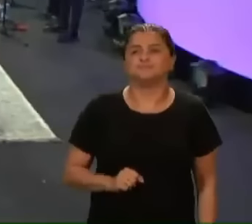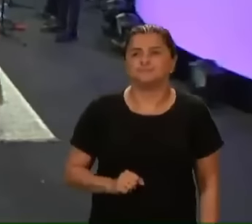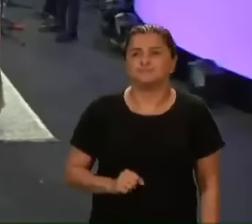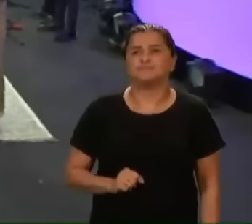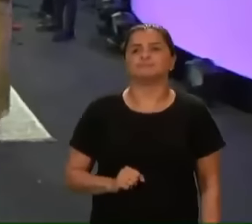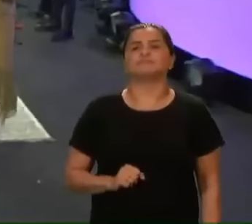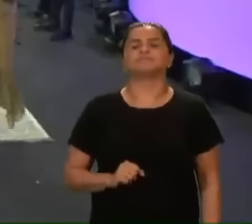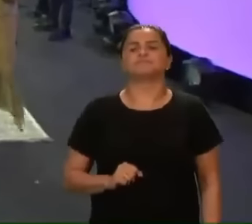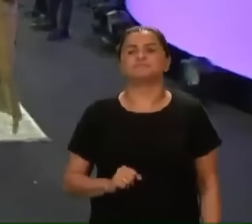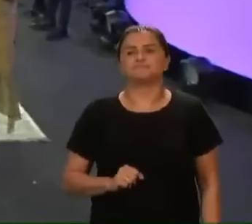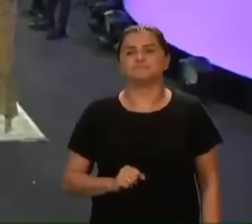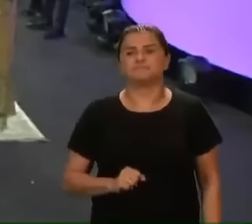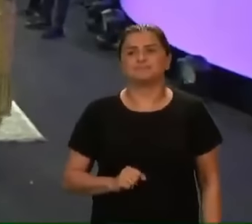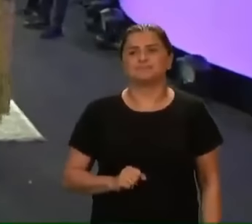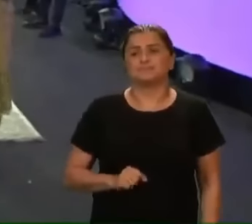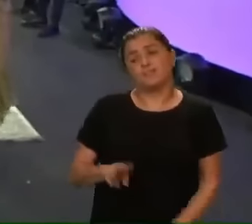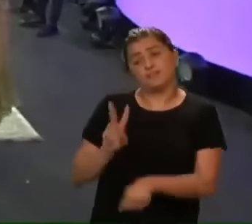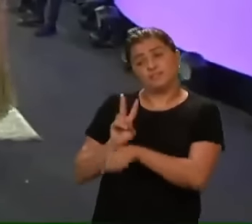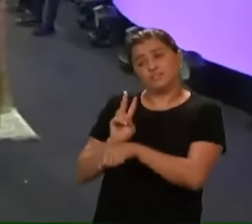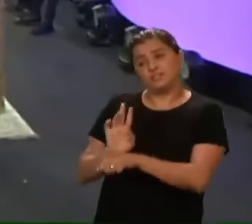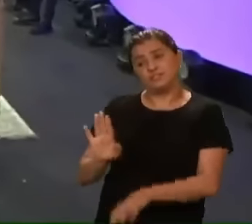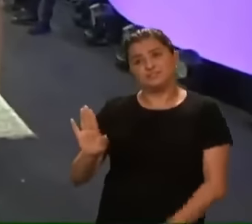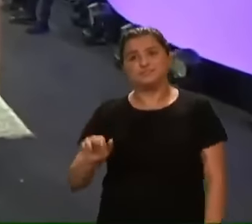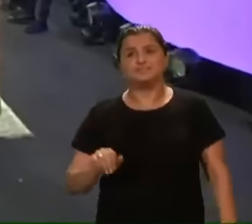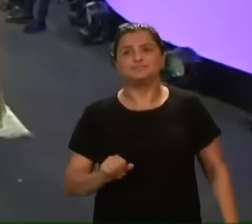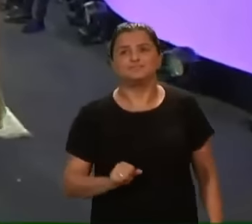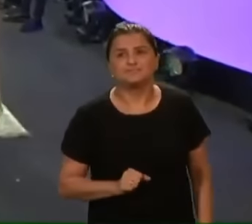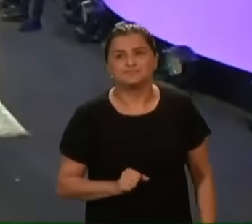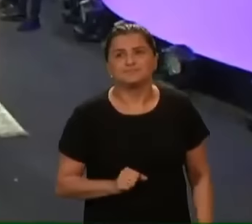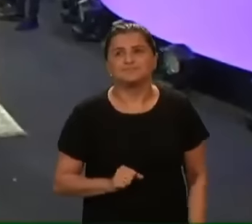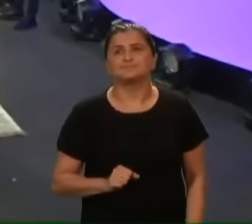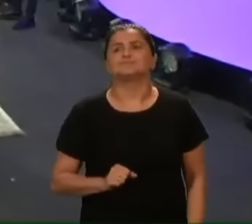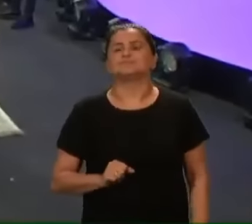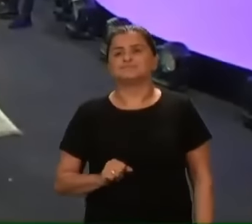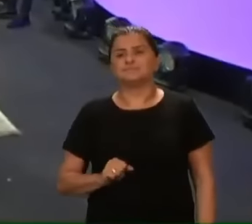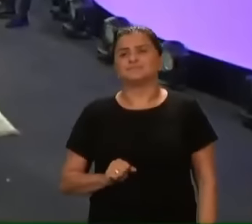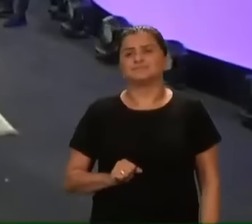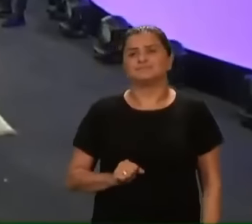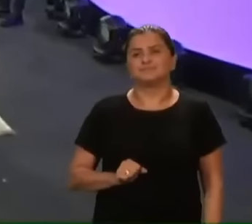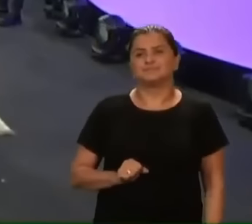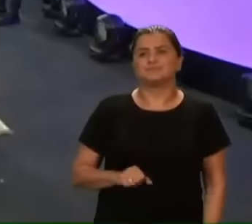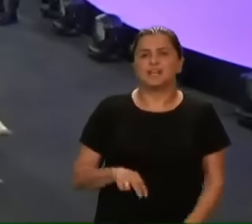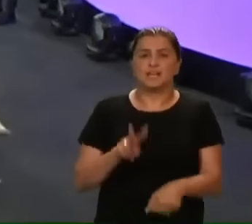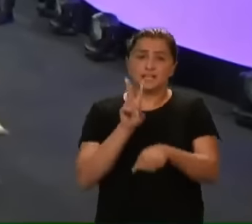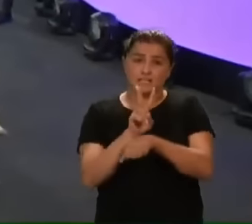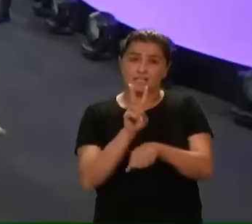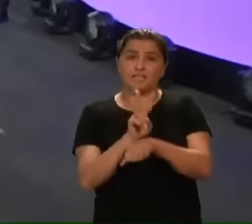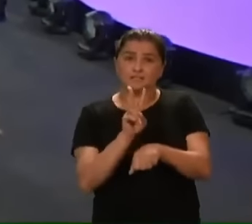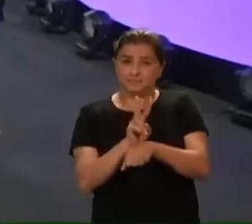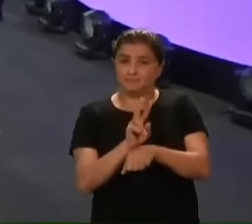Né, irmão? Que, né? As irmãs já sabem. Eu falo, não, a gente tem que vigiar, porque tem perigóspio, viu, irmão?